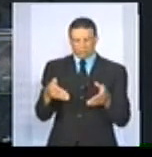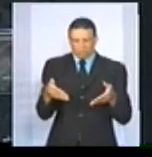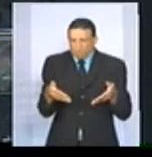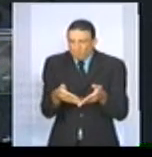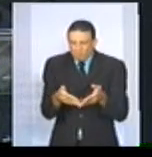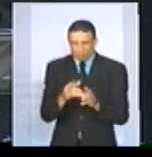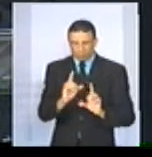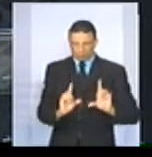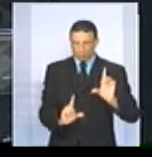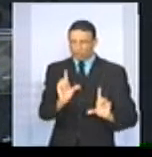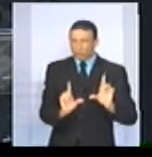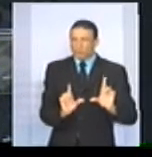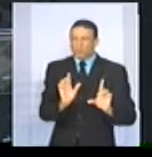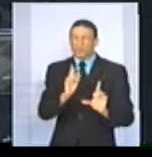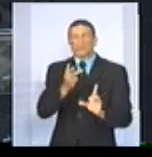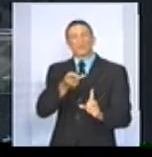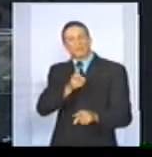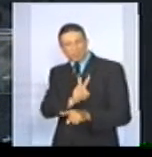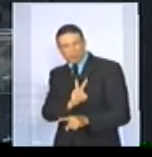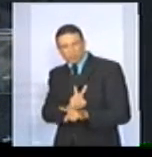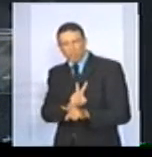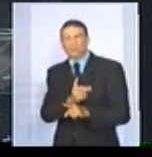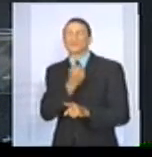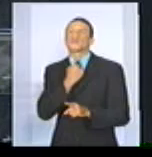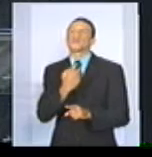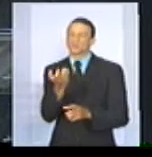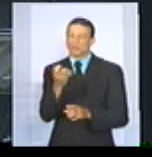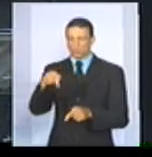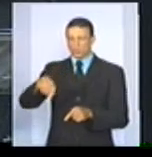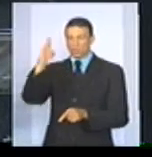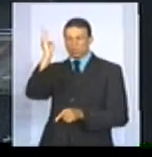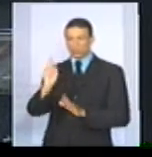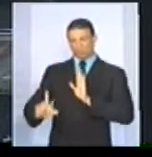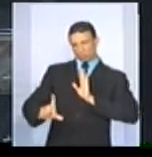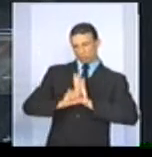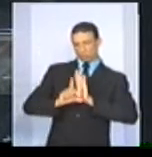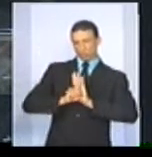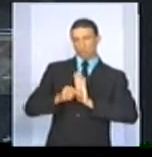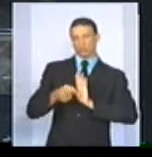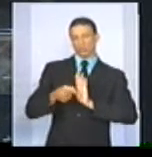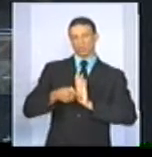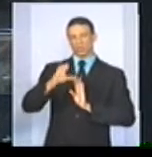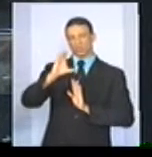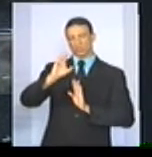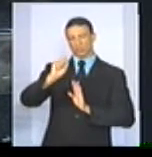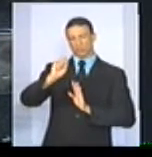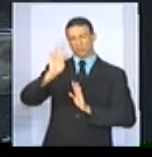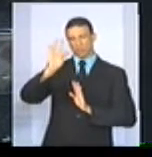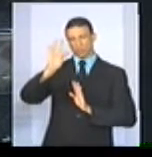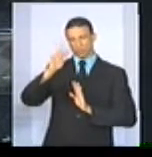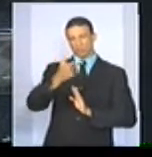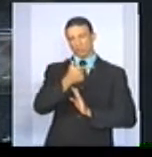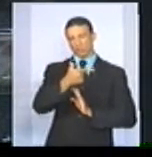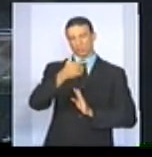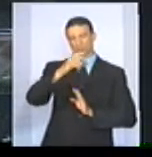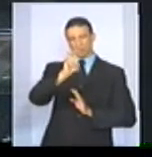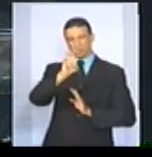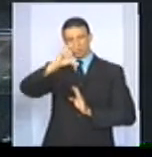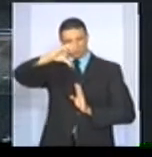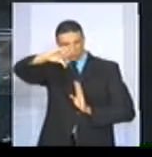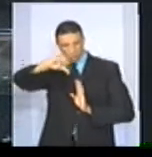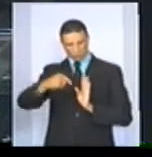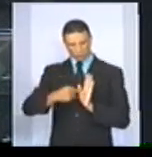televisão. O que seria de se esperar, e já há lei no Brasil, a lei do CAD, a lei 12.529, já